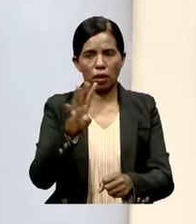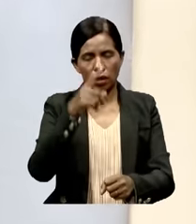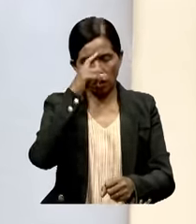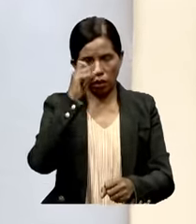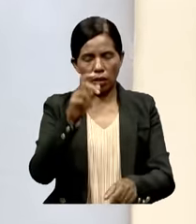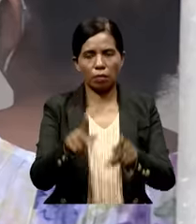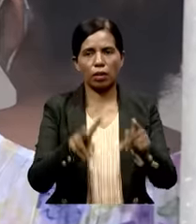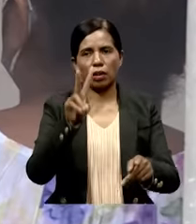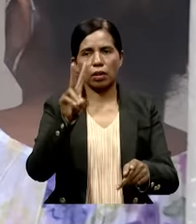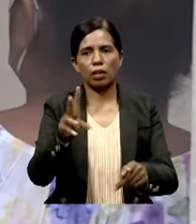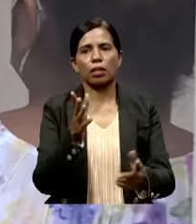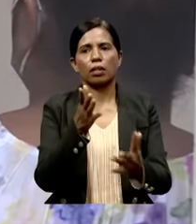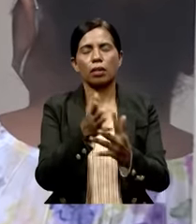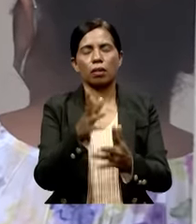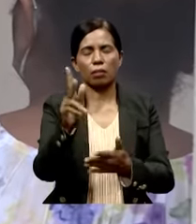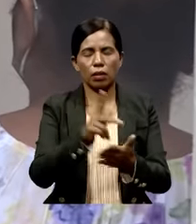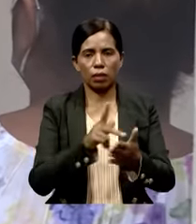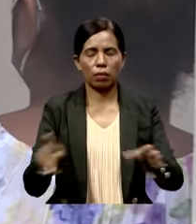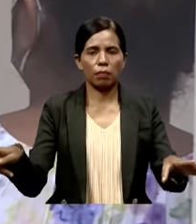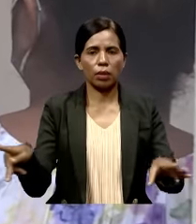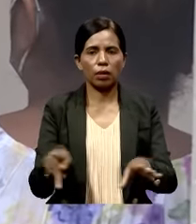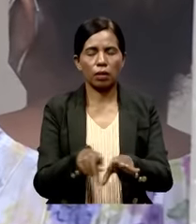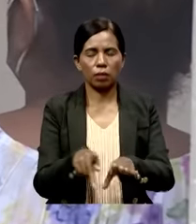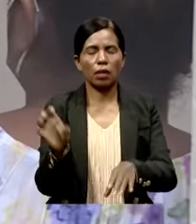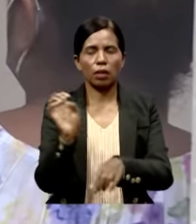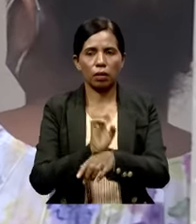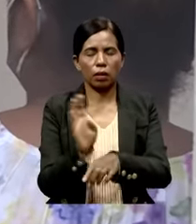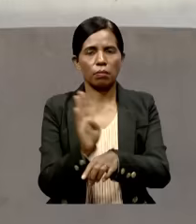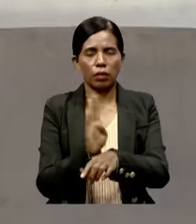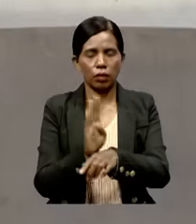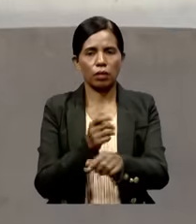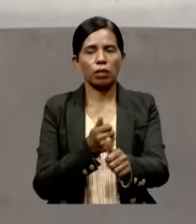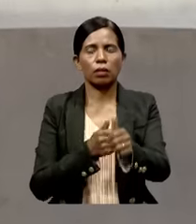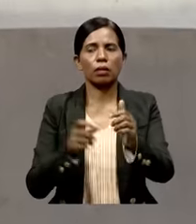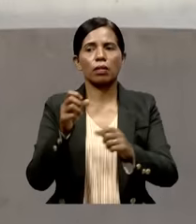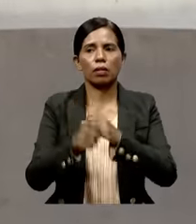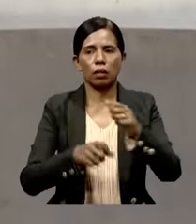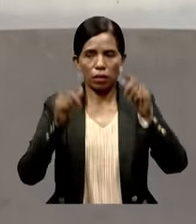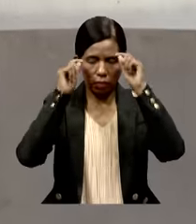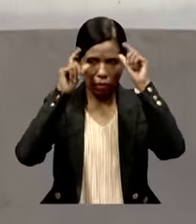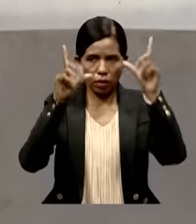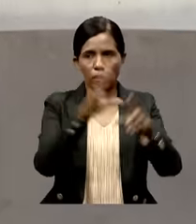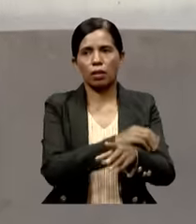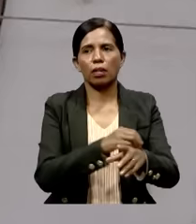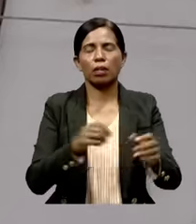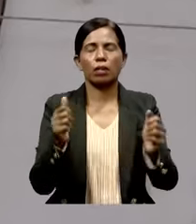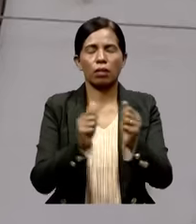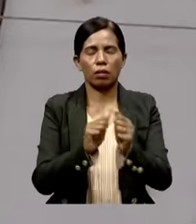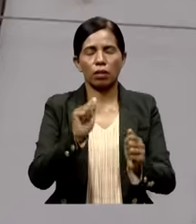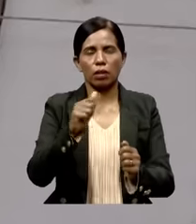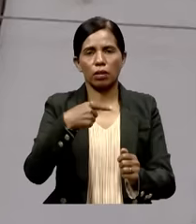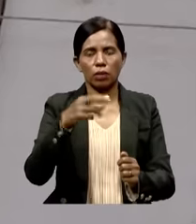arguido na rua ne comete crime participação na economia no negócio tuir código penal Timor Leste no moço arguido